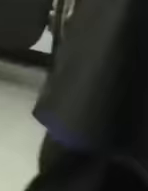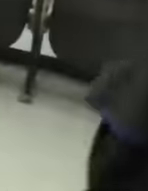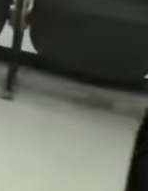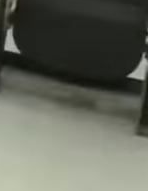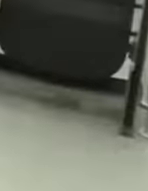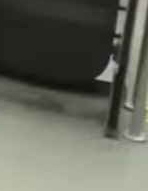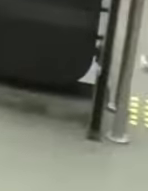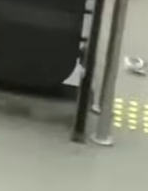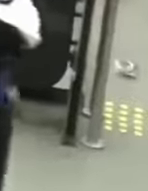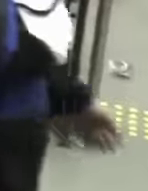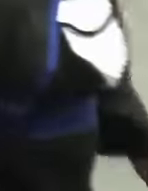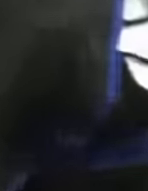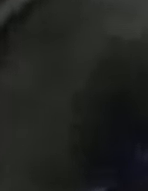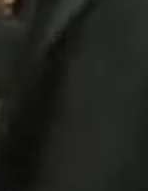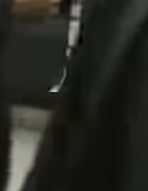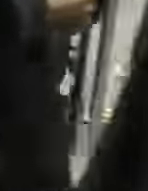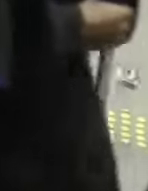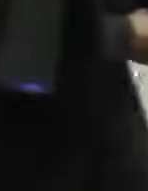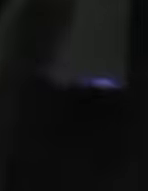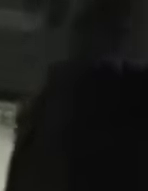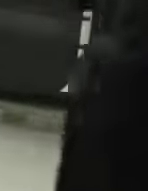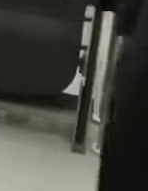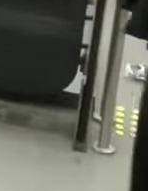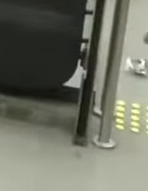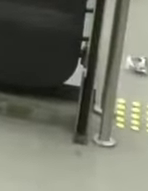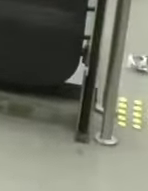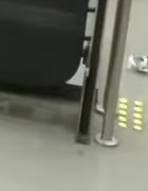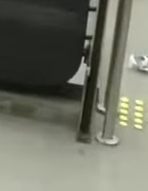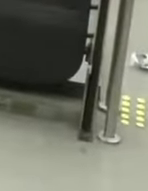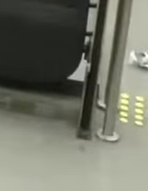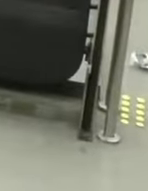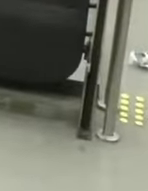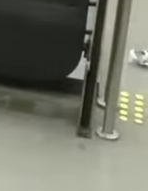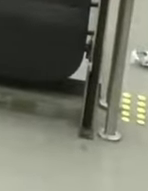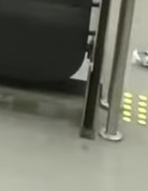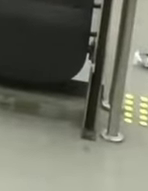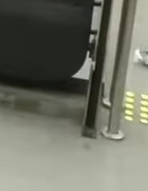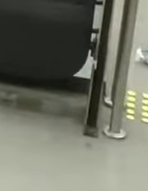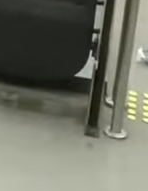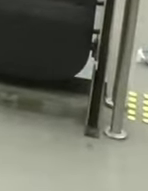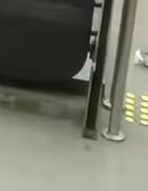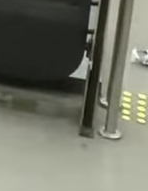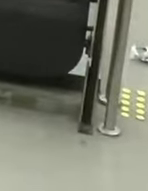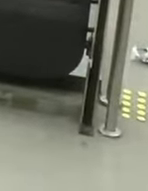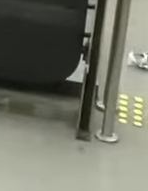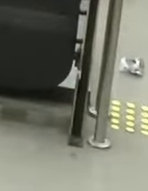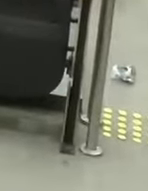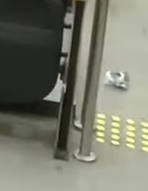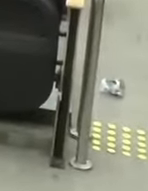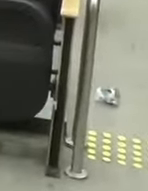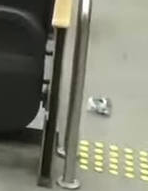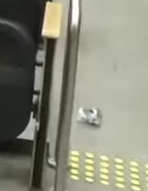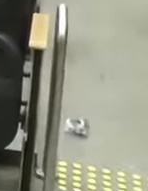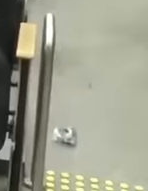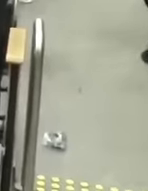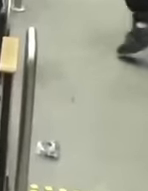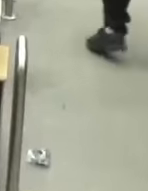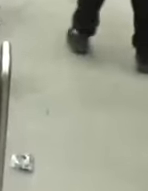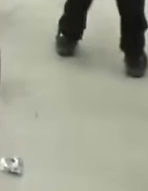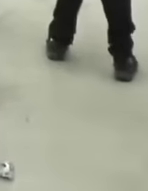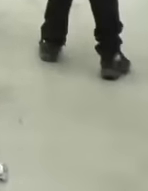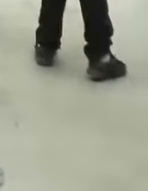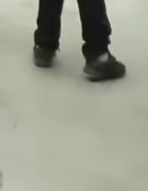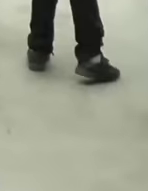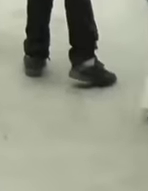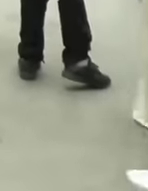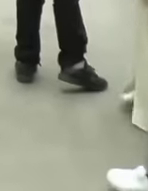Rafael makes Mercedes so bright. Miss Lorenzan, just